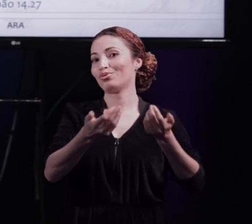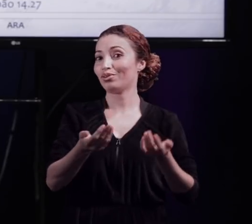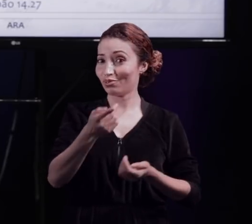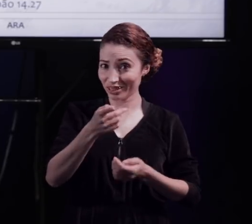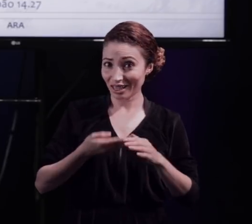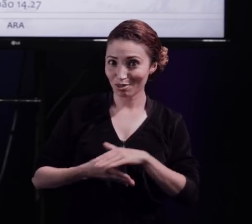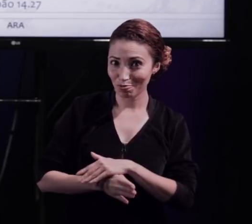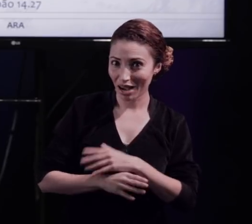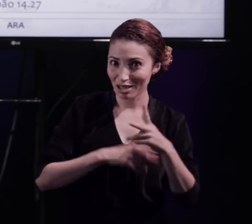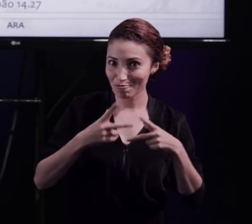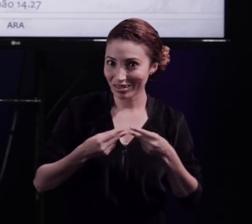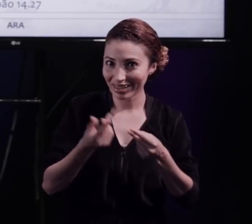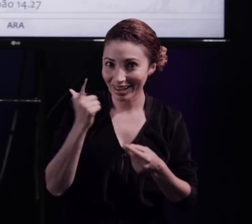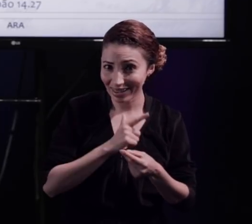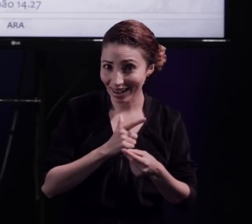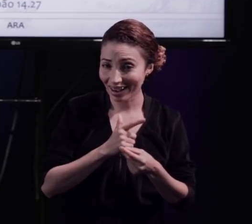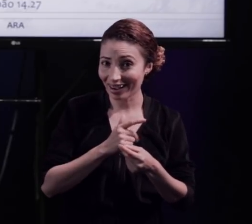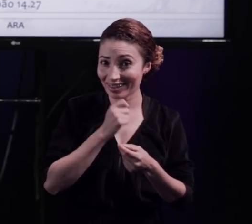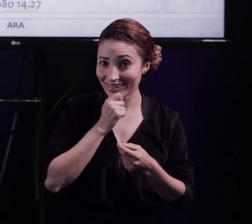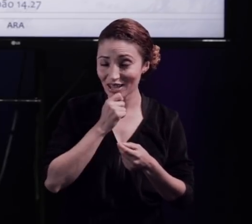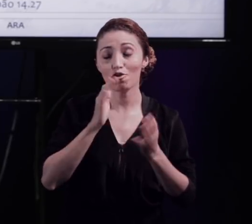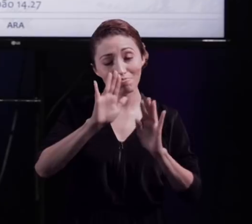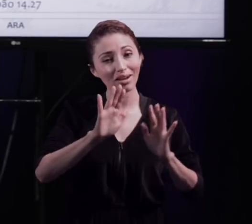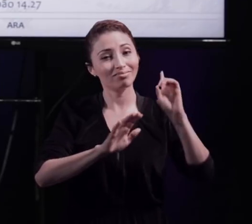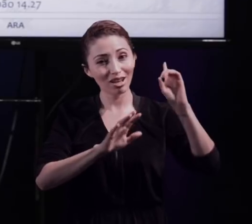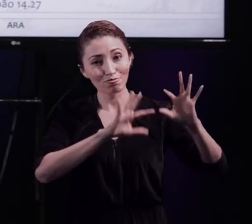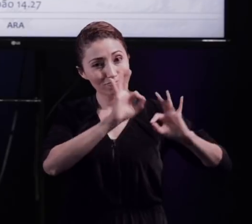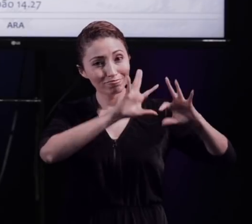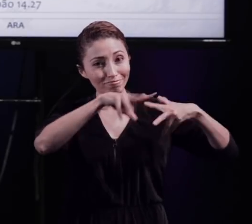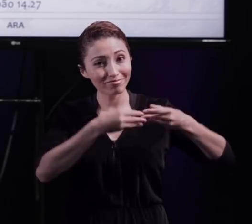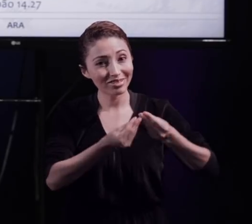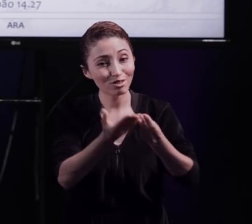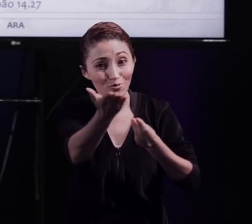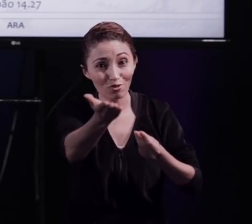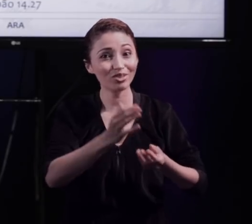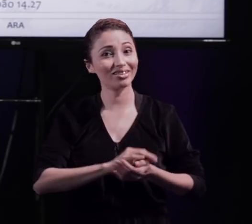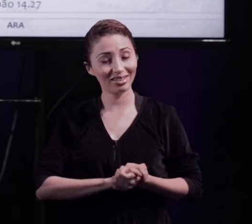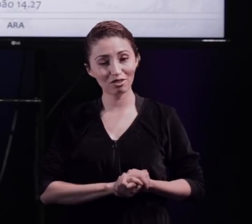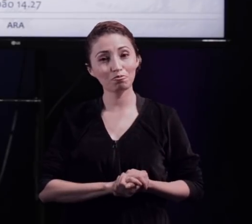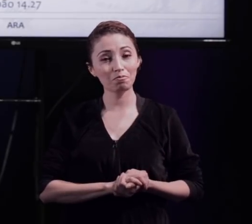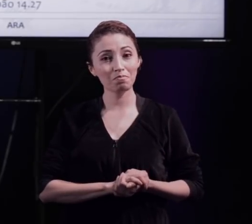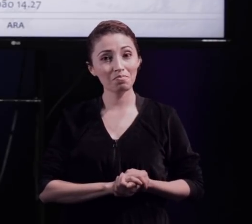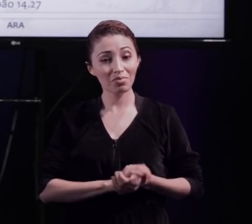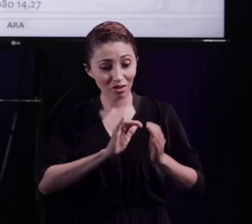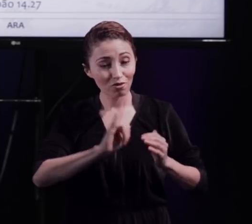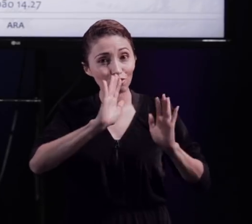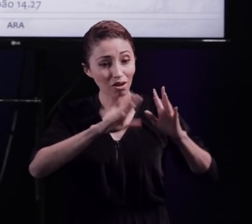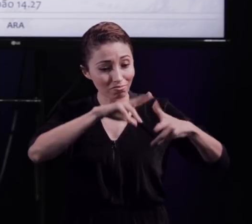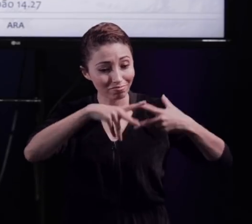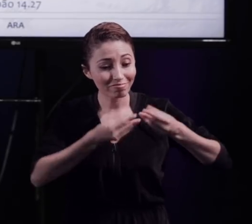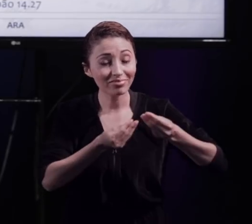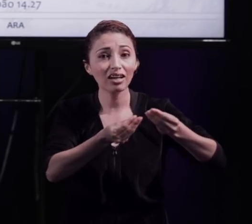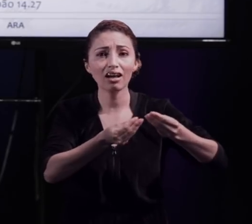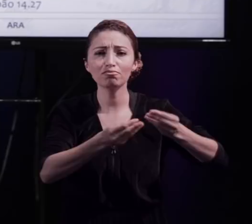está acostumado a ganhar presente, saiba que Deus deixou um presente para você em Jesus Cristo. Ele diz, eu lhes deixo